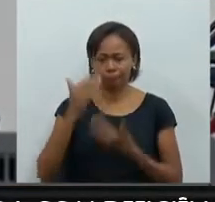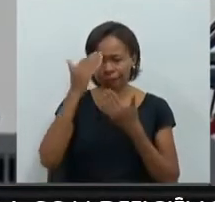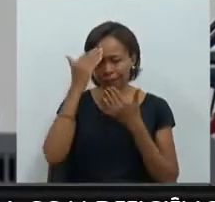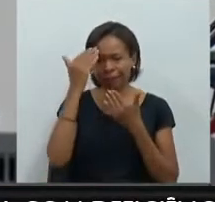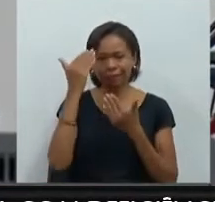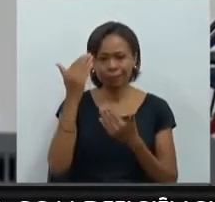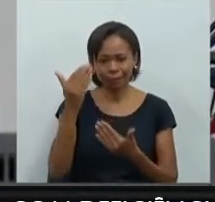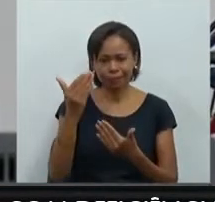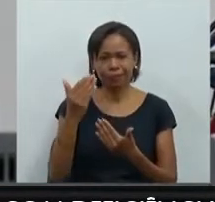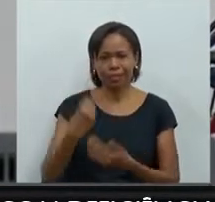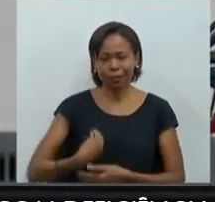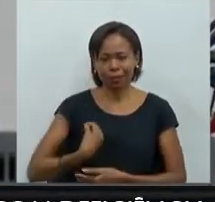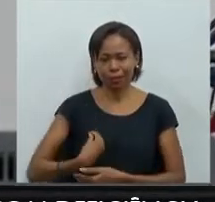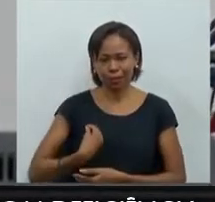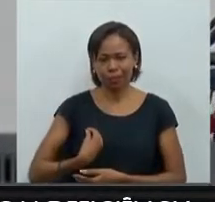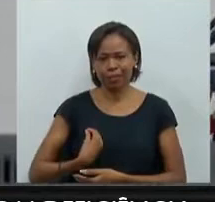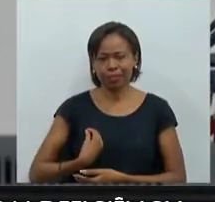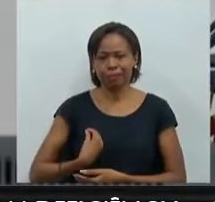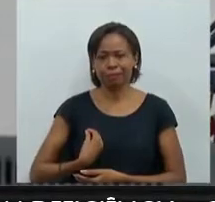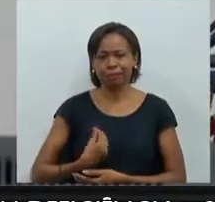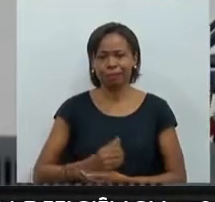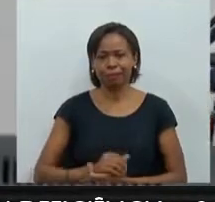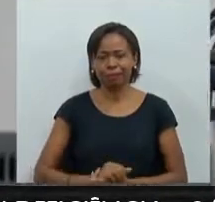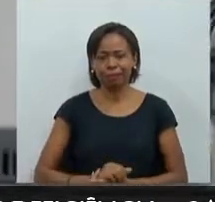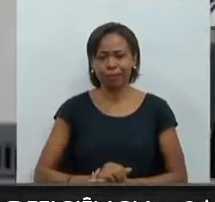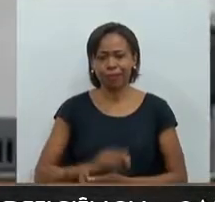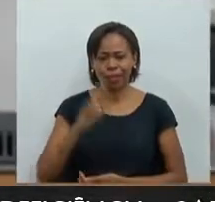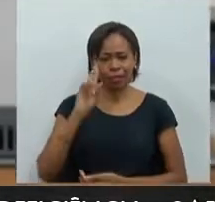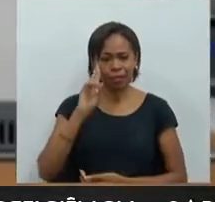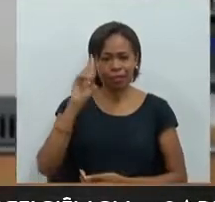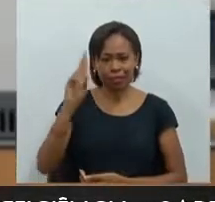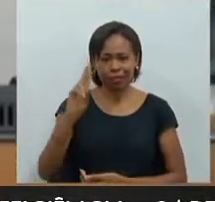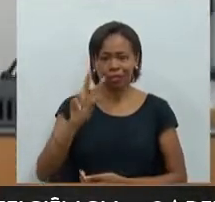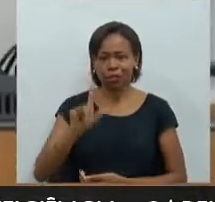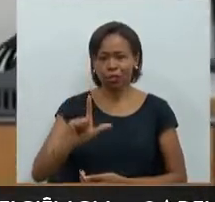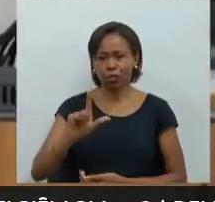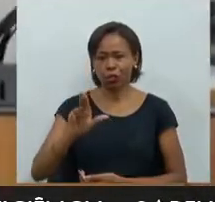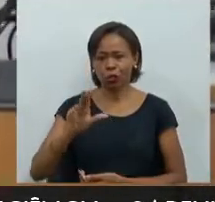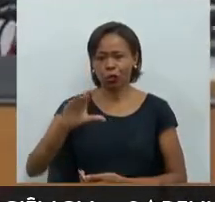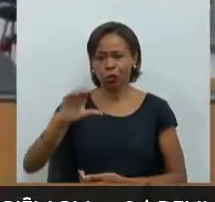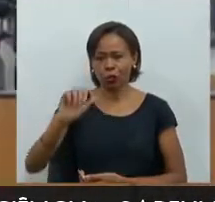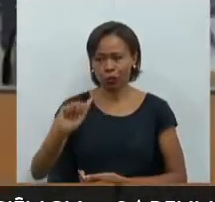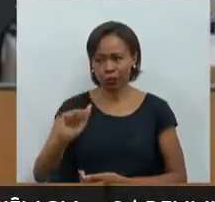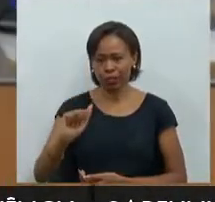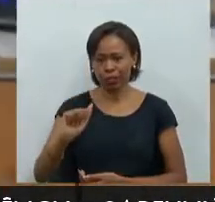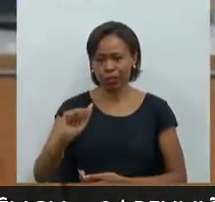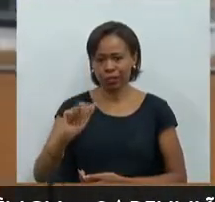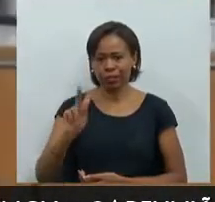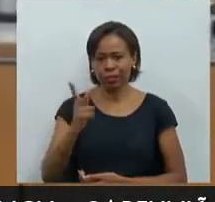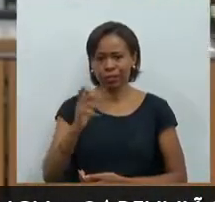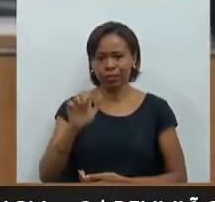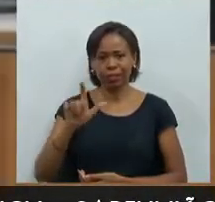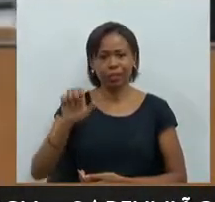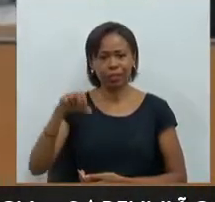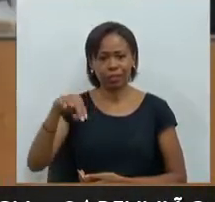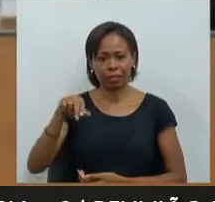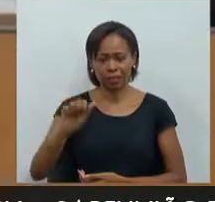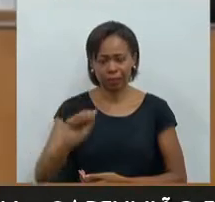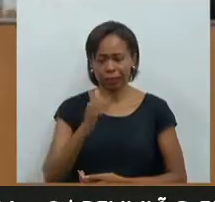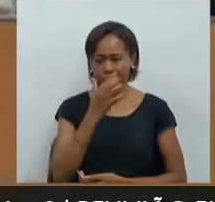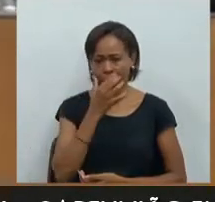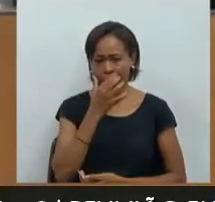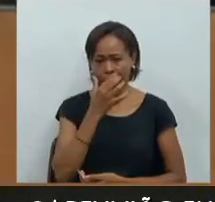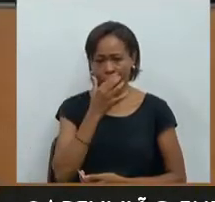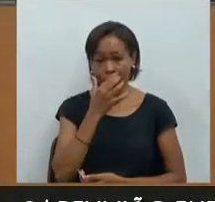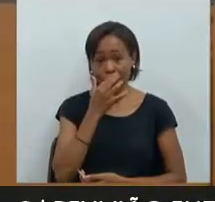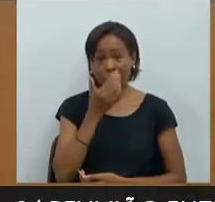Agradecemos também a participação importante da diretora Lúcia Helena, da Escola Estadual Sandra Risoleta de Lima, a UAC. E chegou